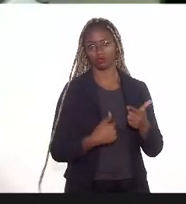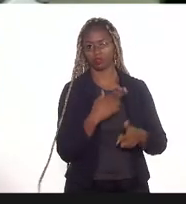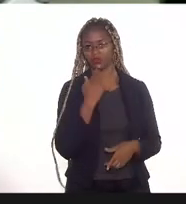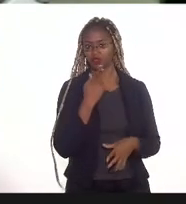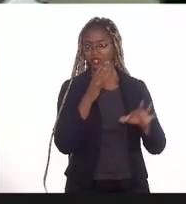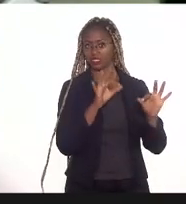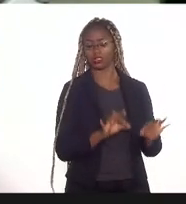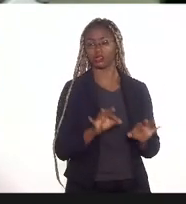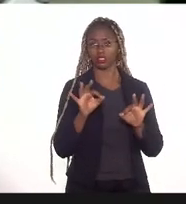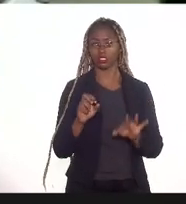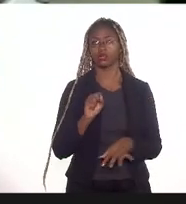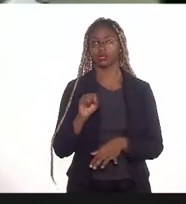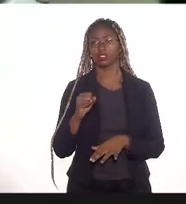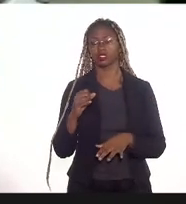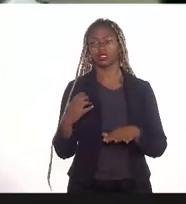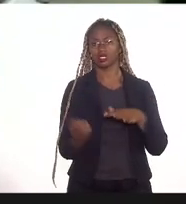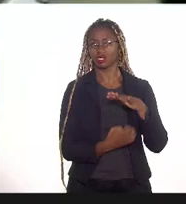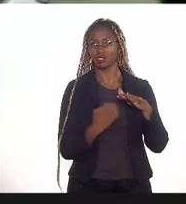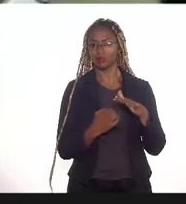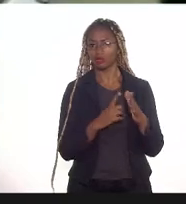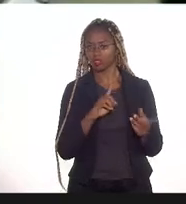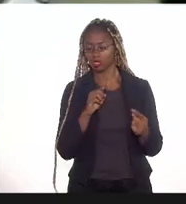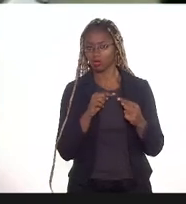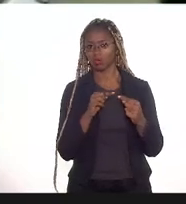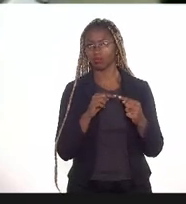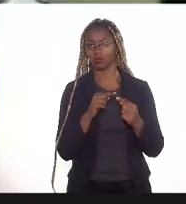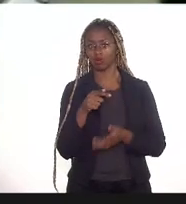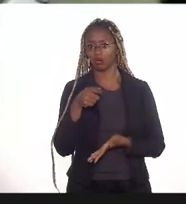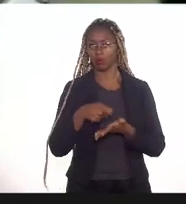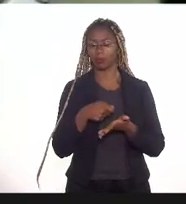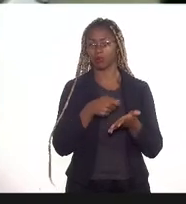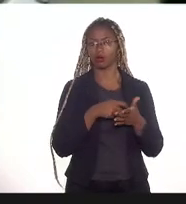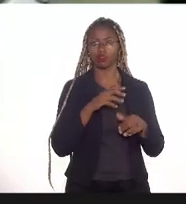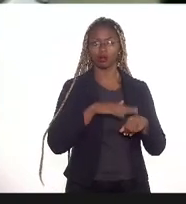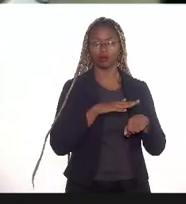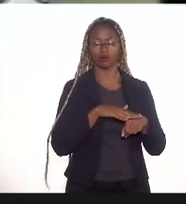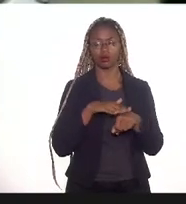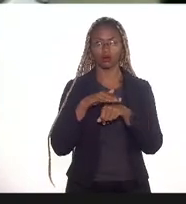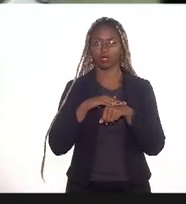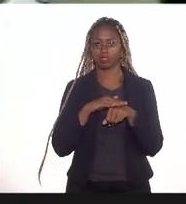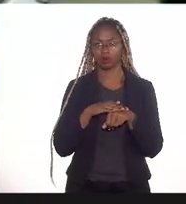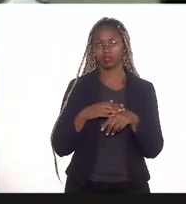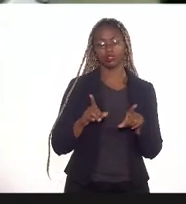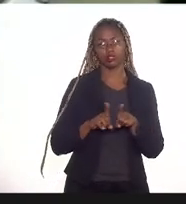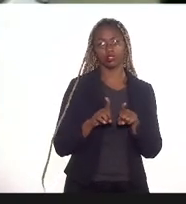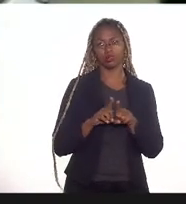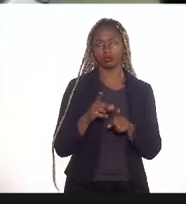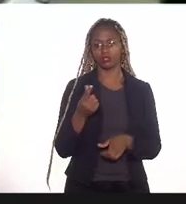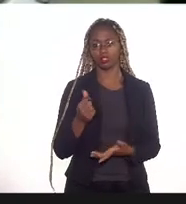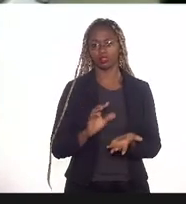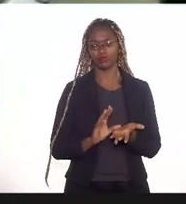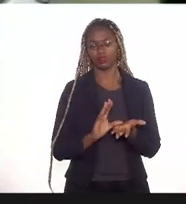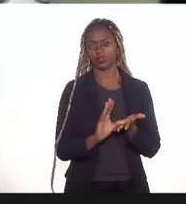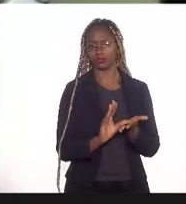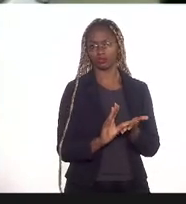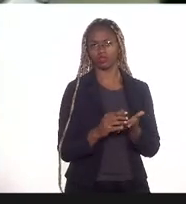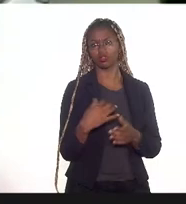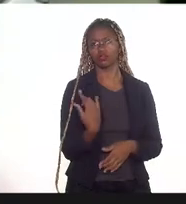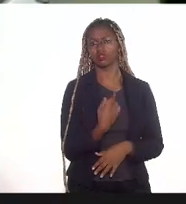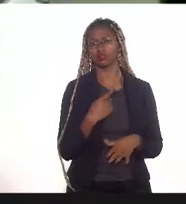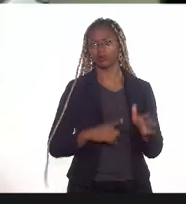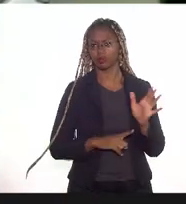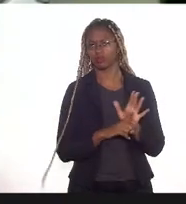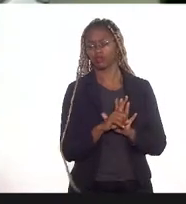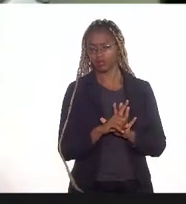empresa está ou não cumprindo com as suas obrigações. Com relação a investimento, nós questionamos sempre as empresas,